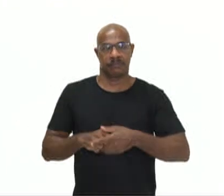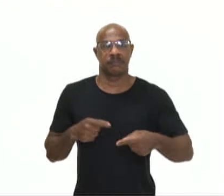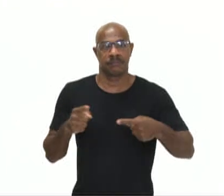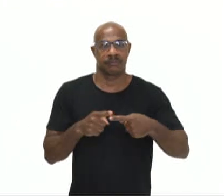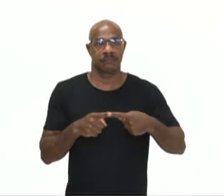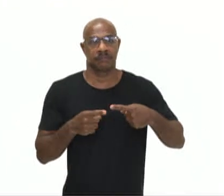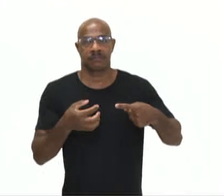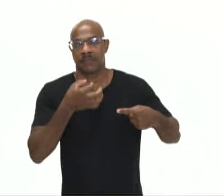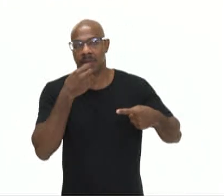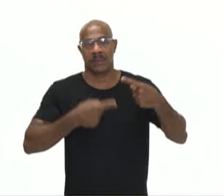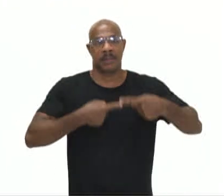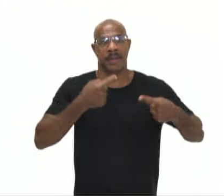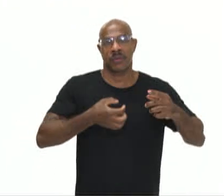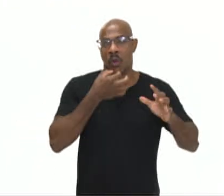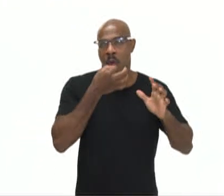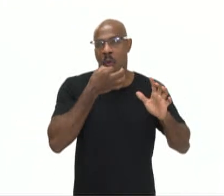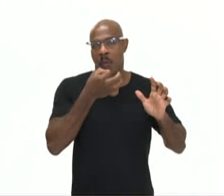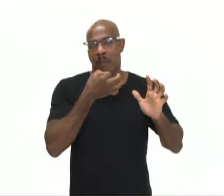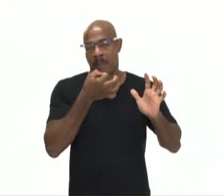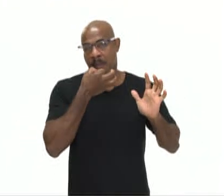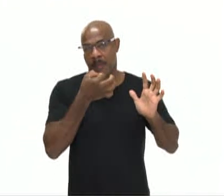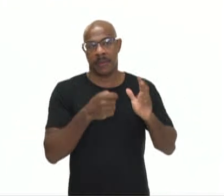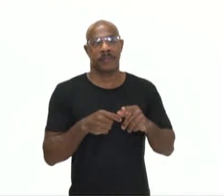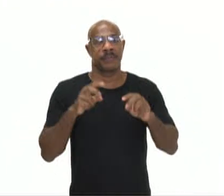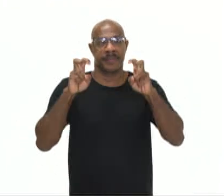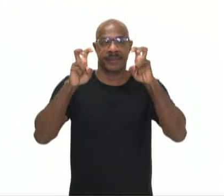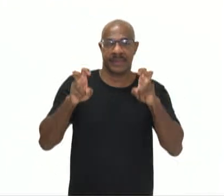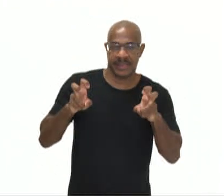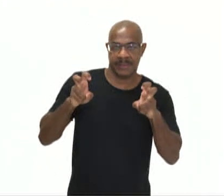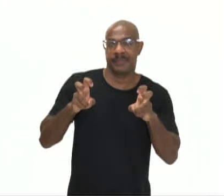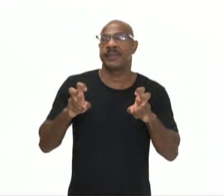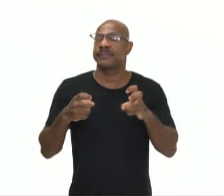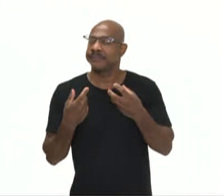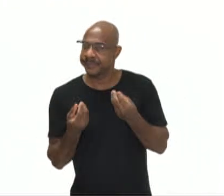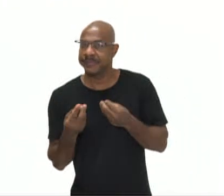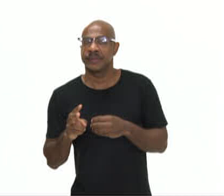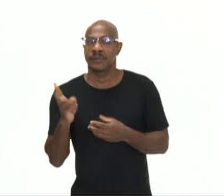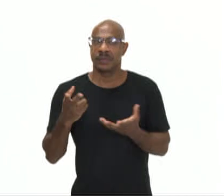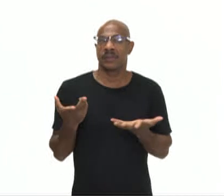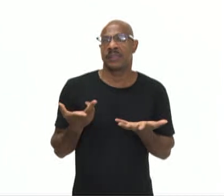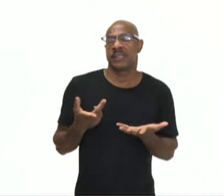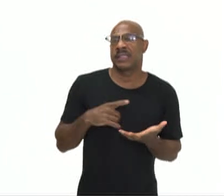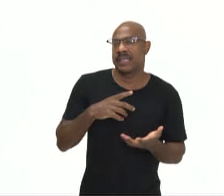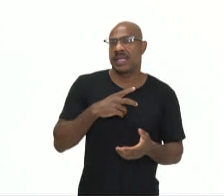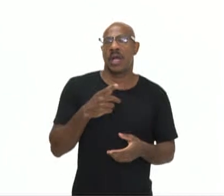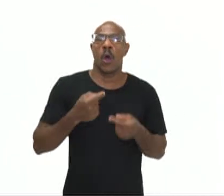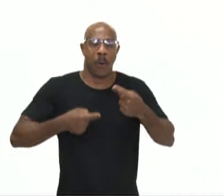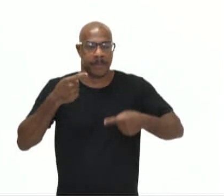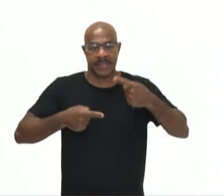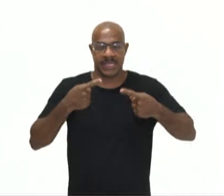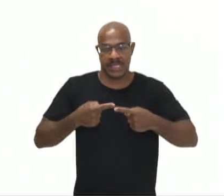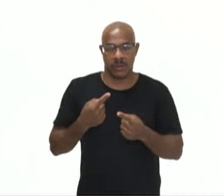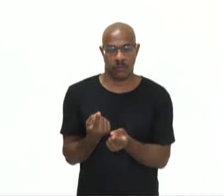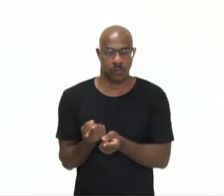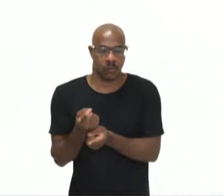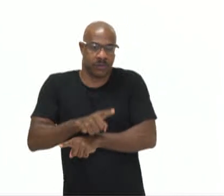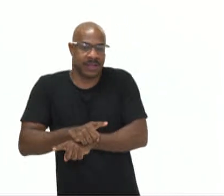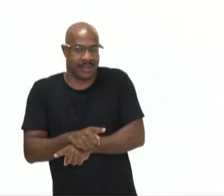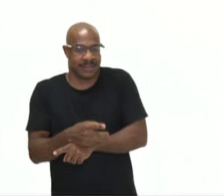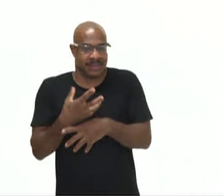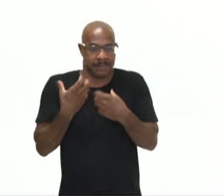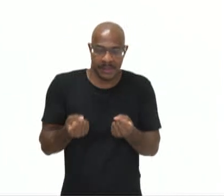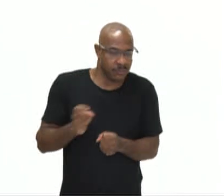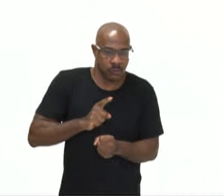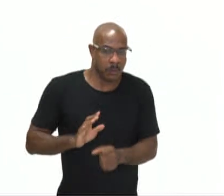debate de opinião. Versa sobre temas que geram opiniões controversas, opiniões polêmicas. Por exemplo,